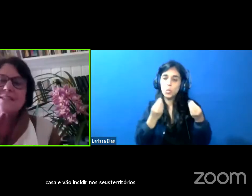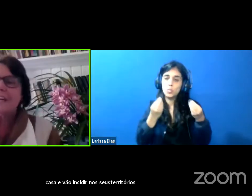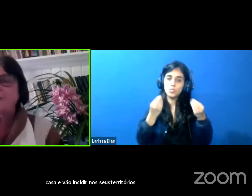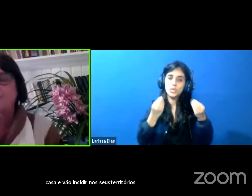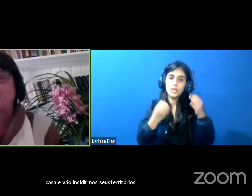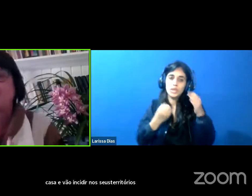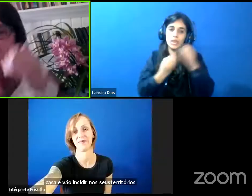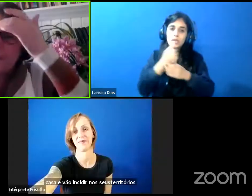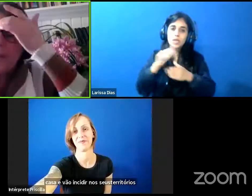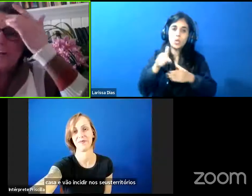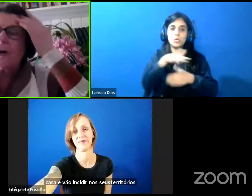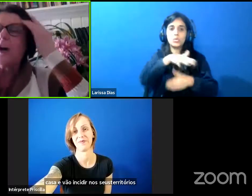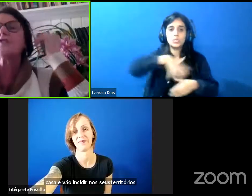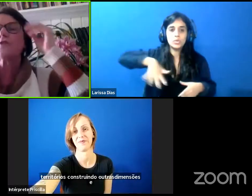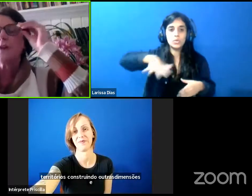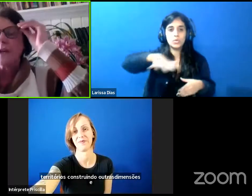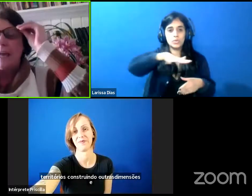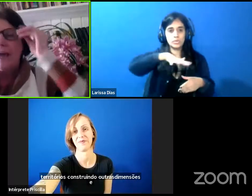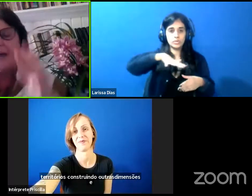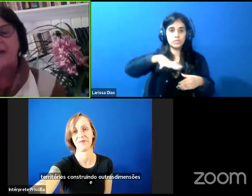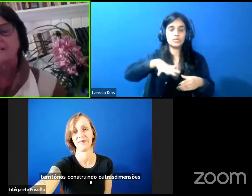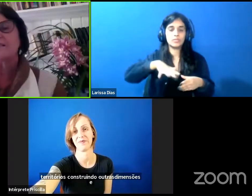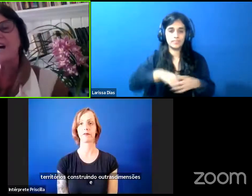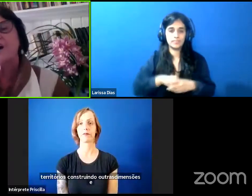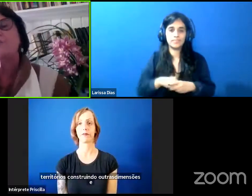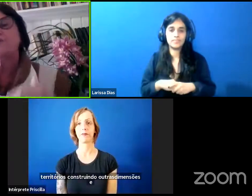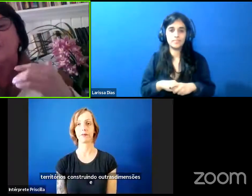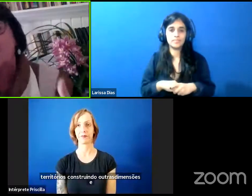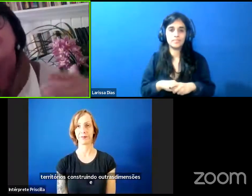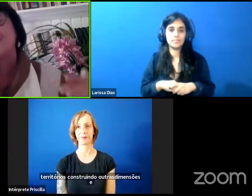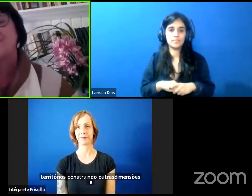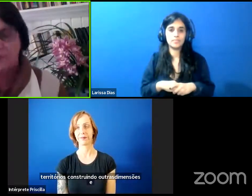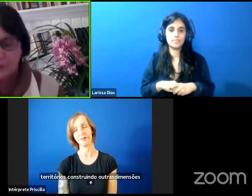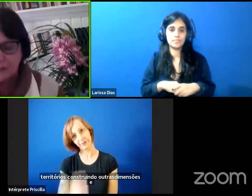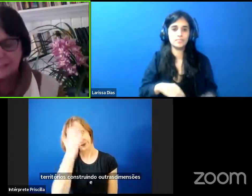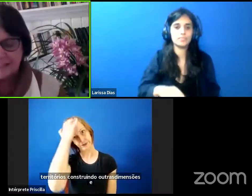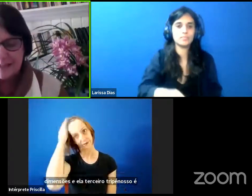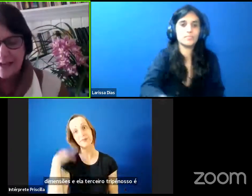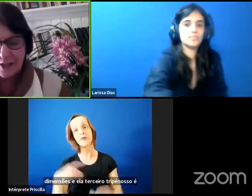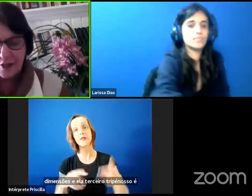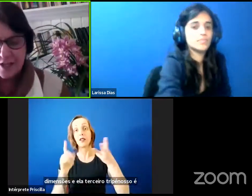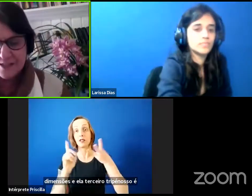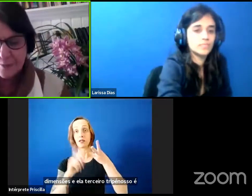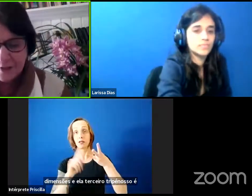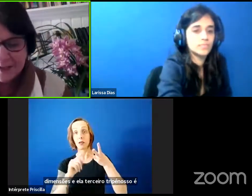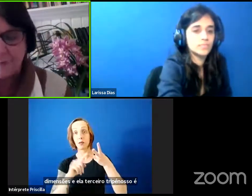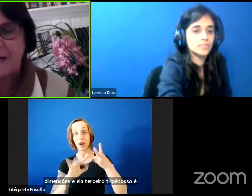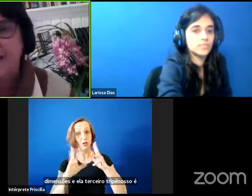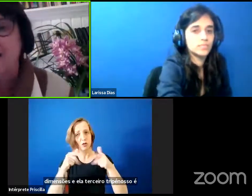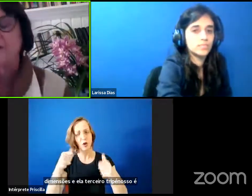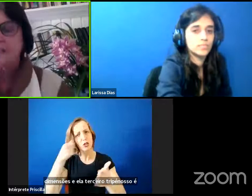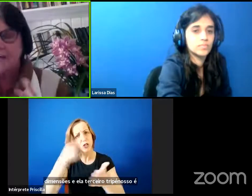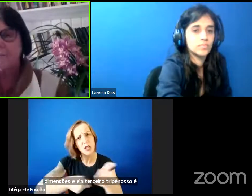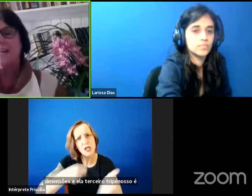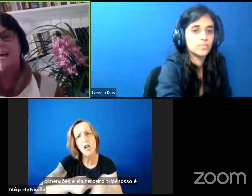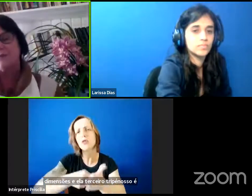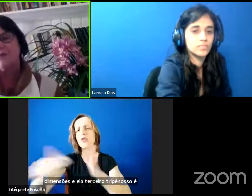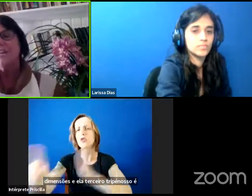E o terceiro tripé nosso são todas as lutas que nós temos